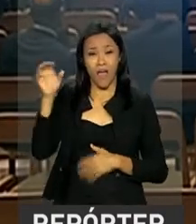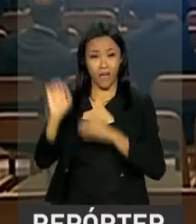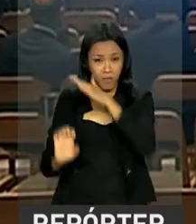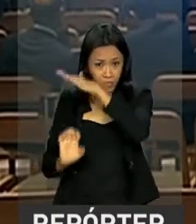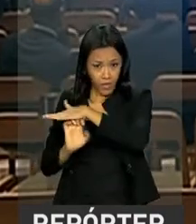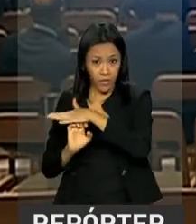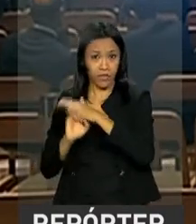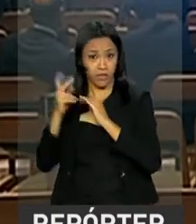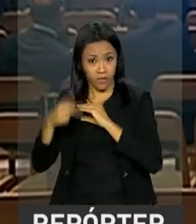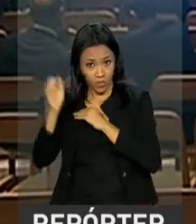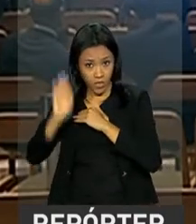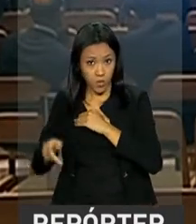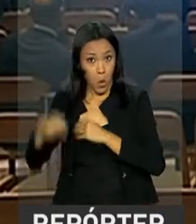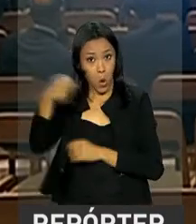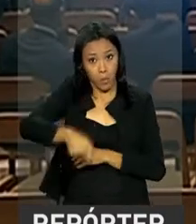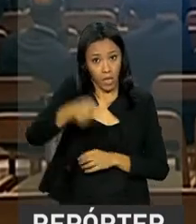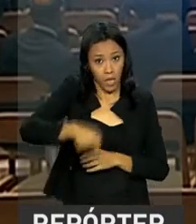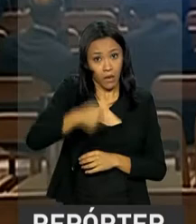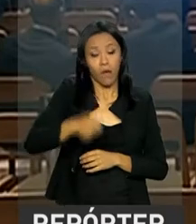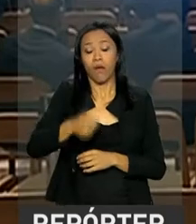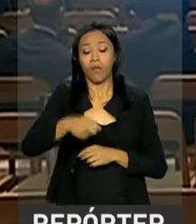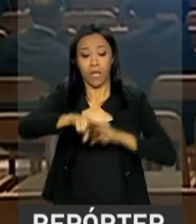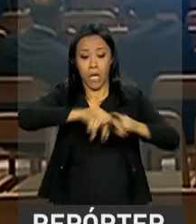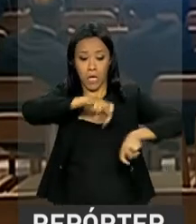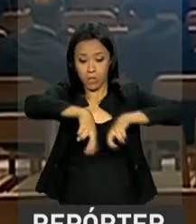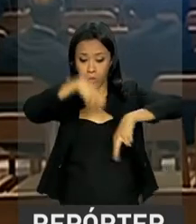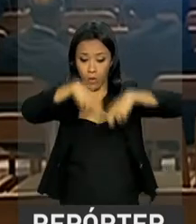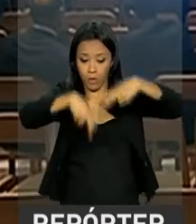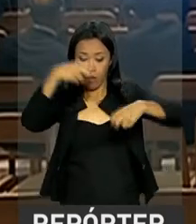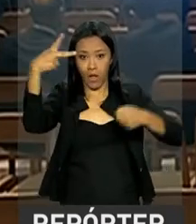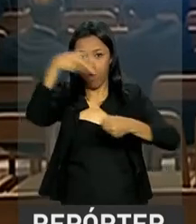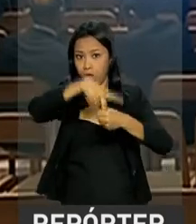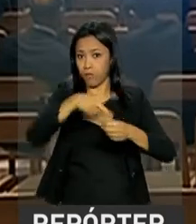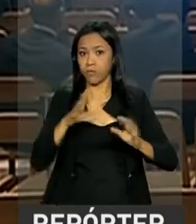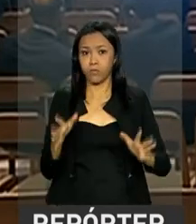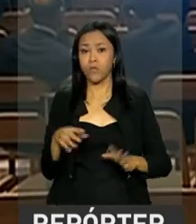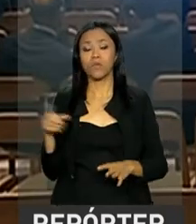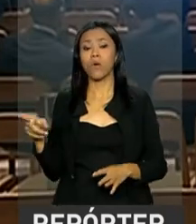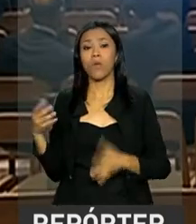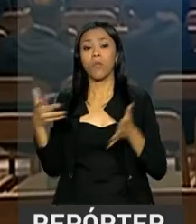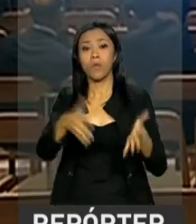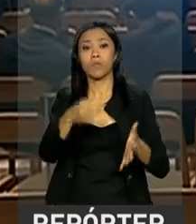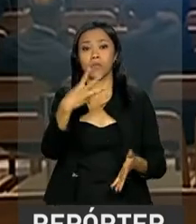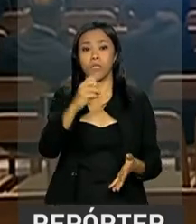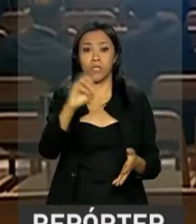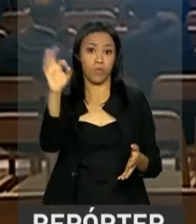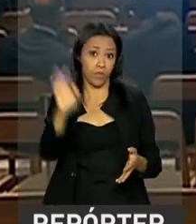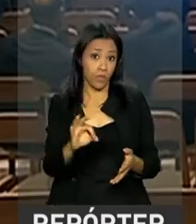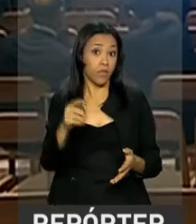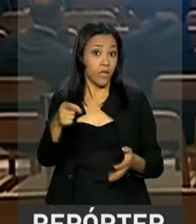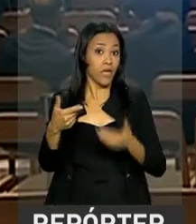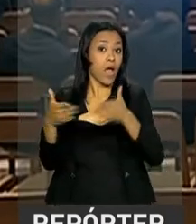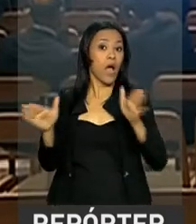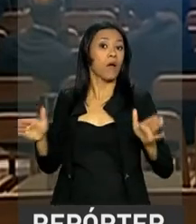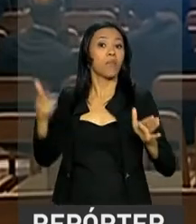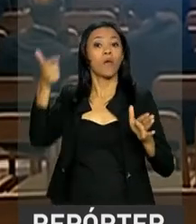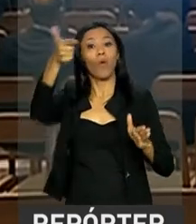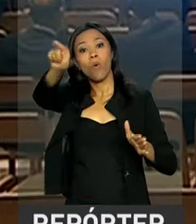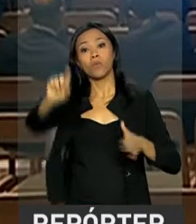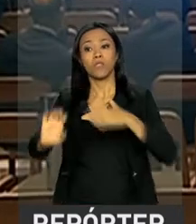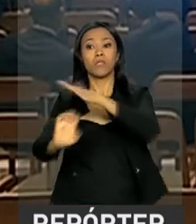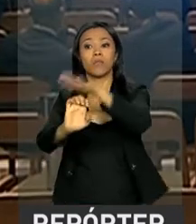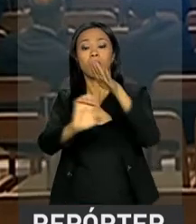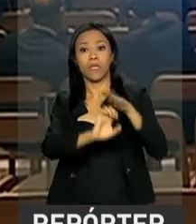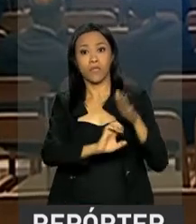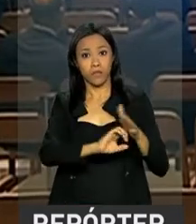explorar todos os campos do pré-sal com participação mínima de 30%, abrindo assim espaço para empresas